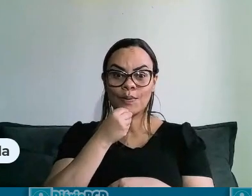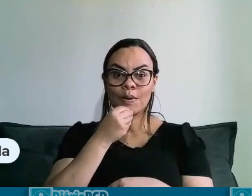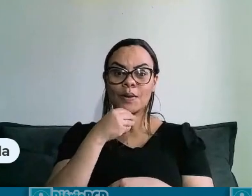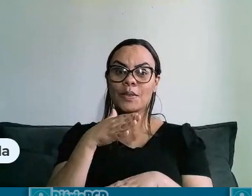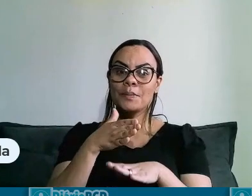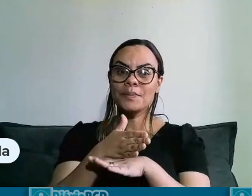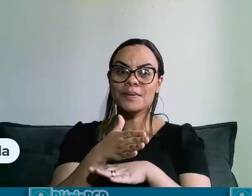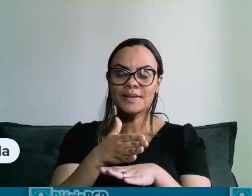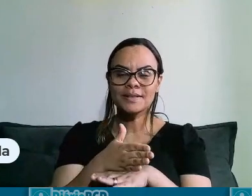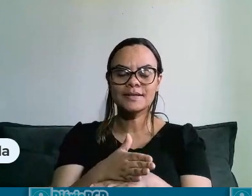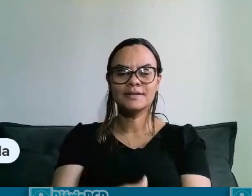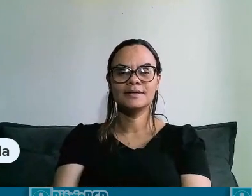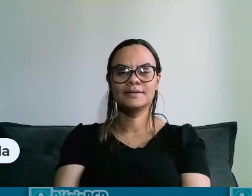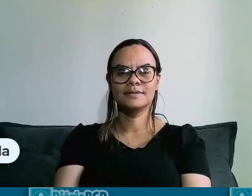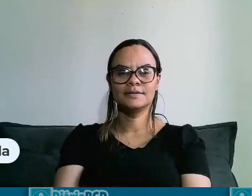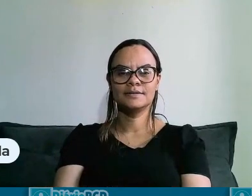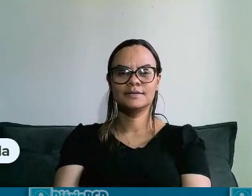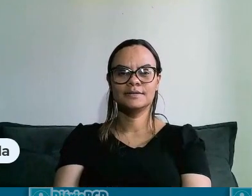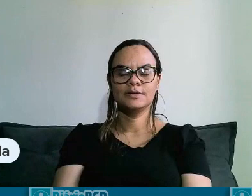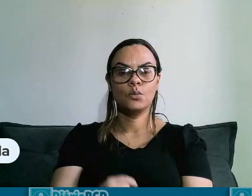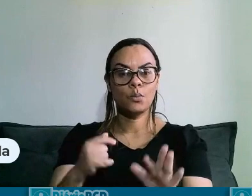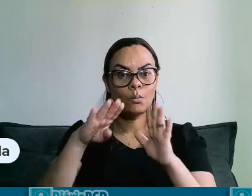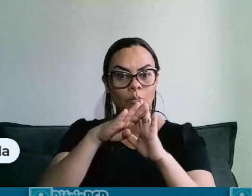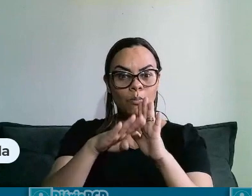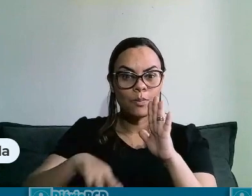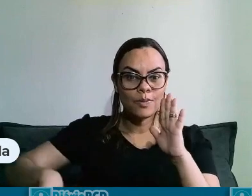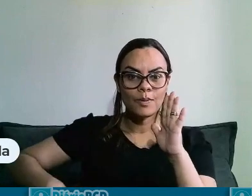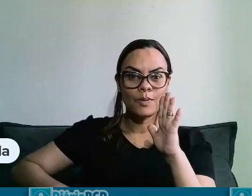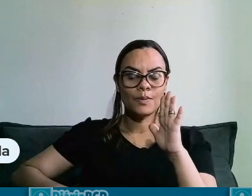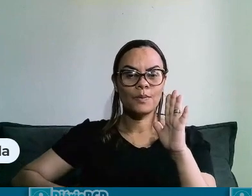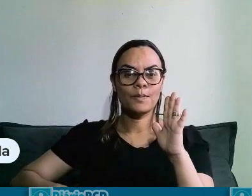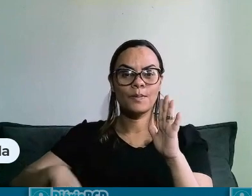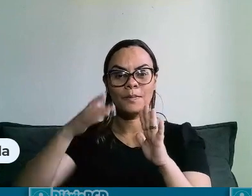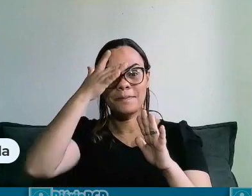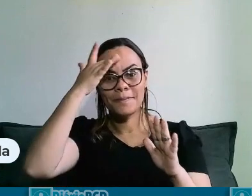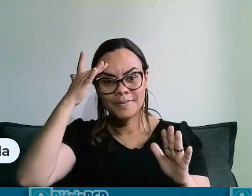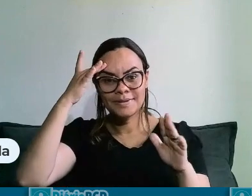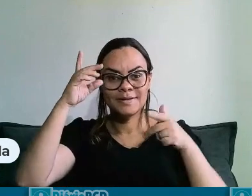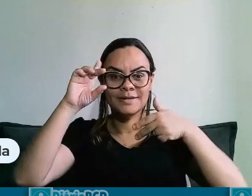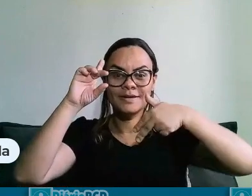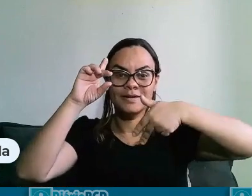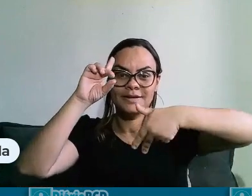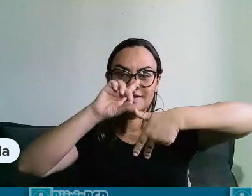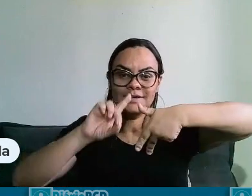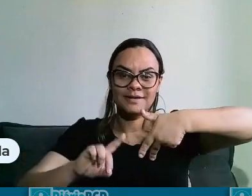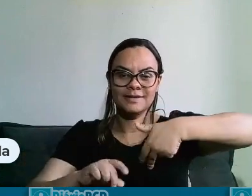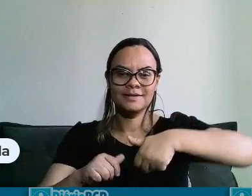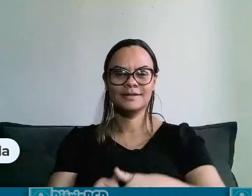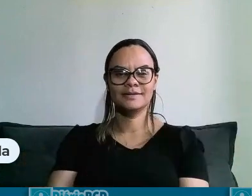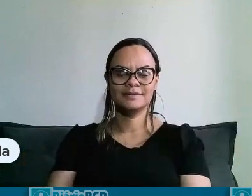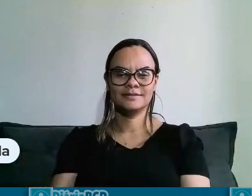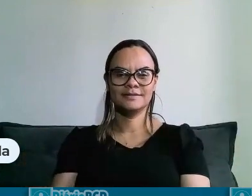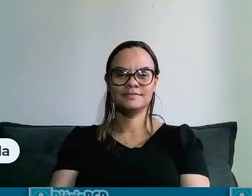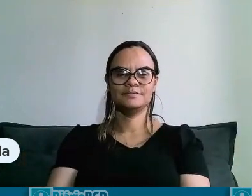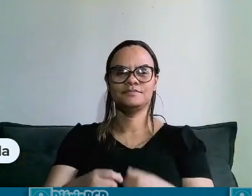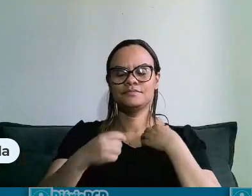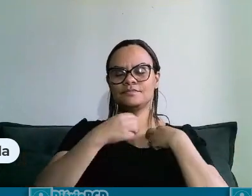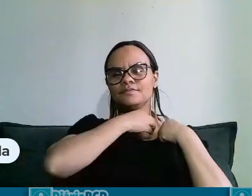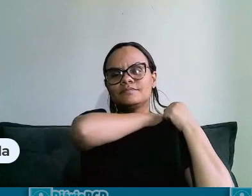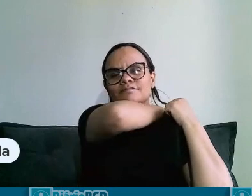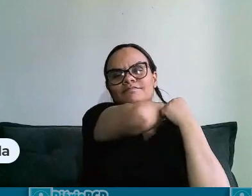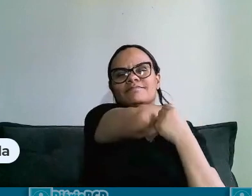gente falar sobre o problema renal e a pessoa com deficiência. Será um grande prazer.